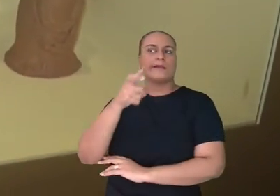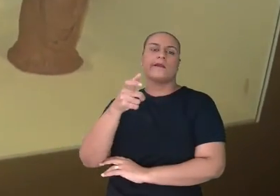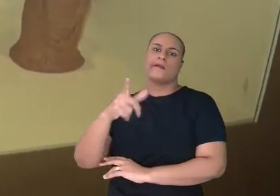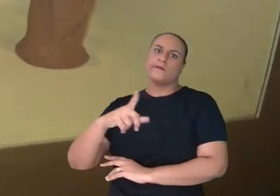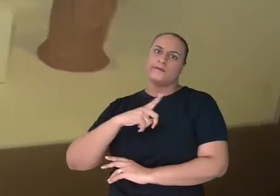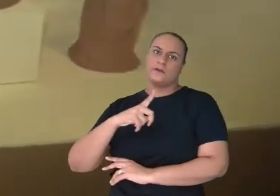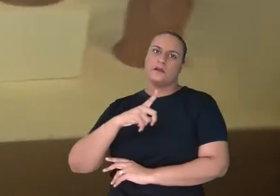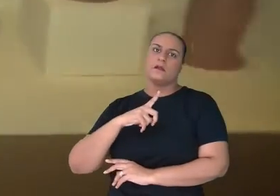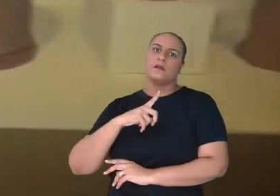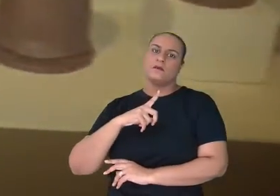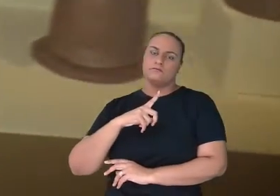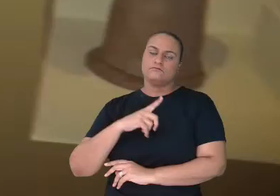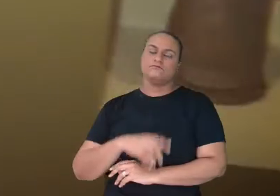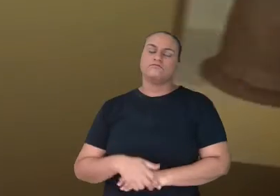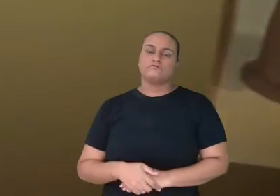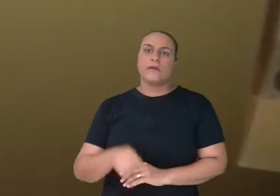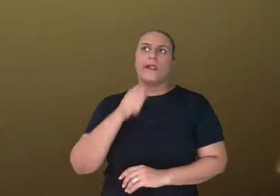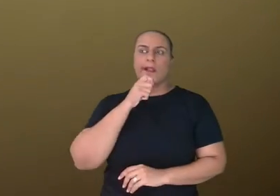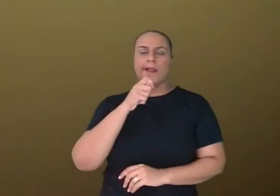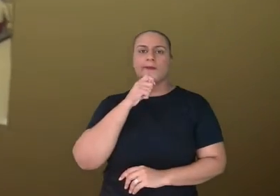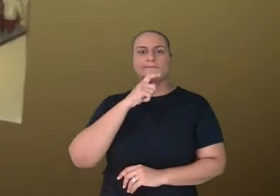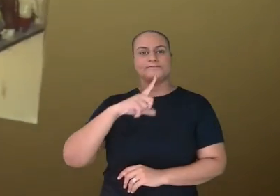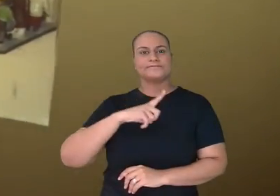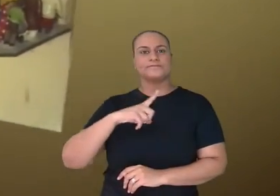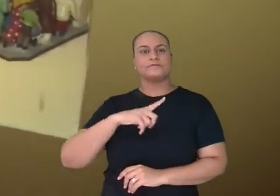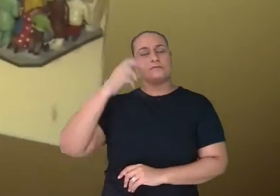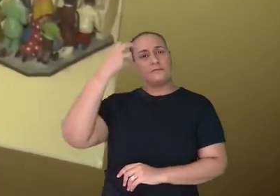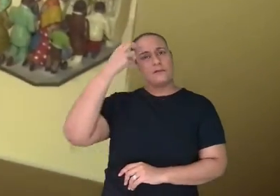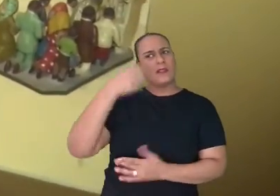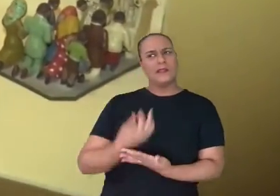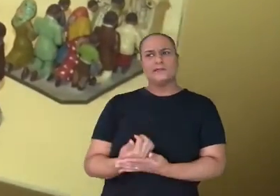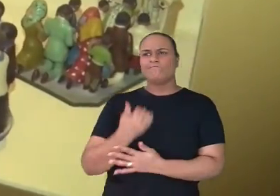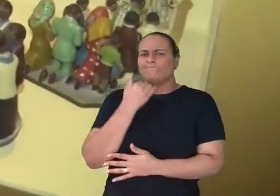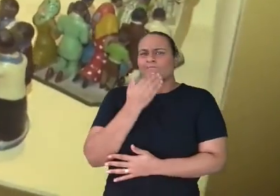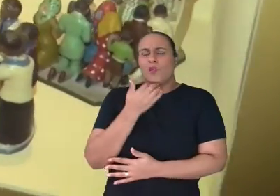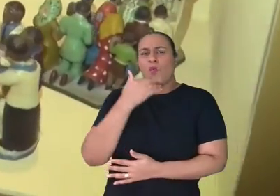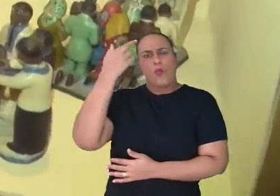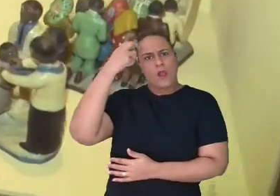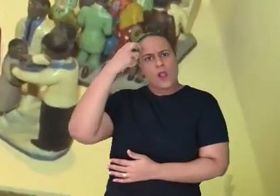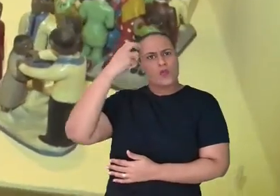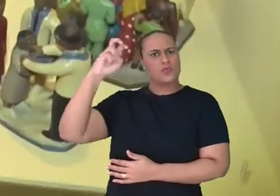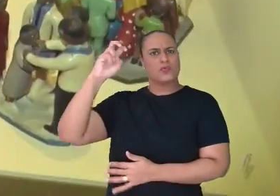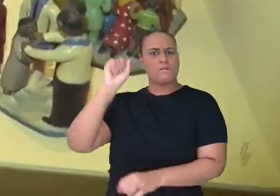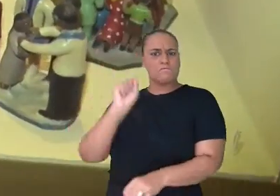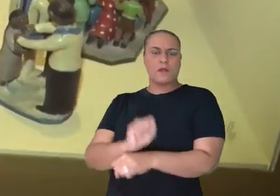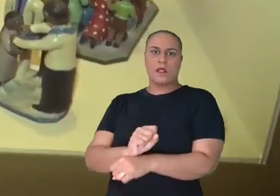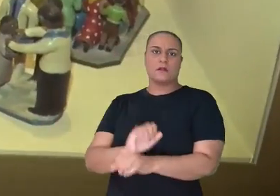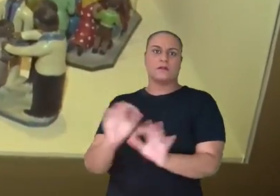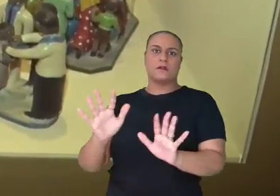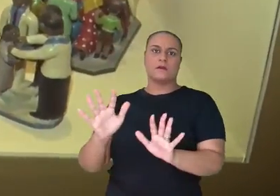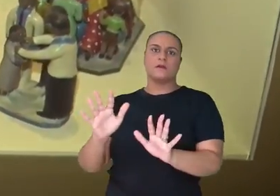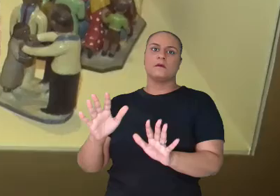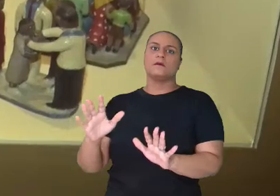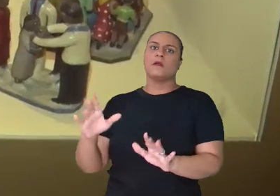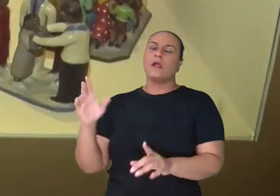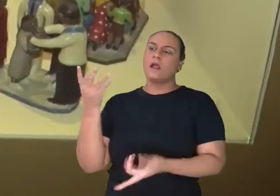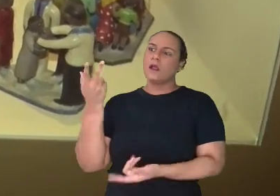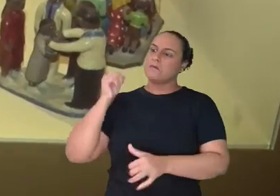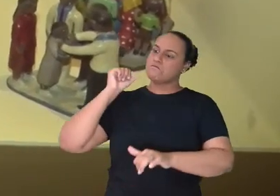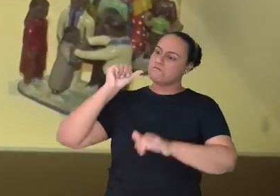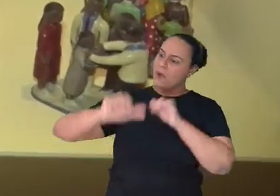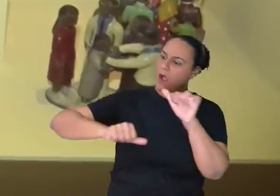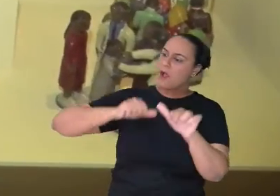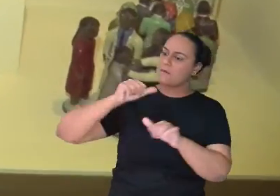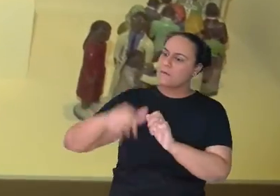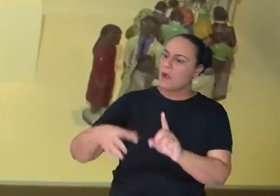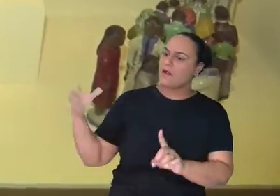e ainda há interesse. Na verdade, por essa nenhuma cultura ela é estática, ela sofre realmente trocas. Vai vendo essas trocas. Mas assim,